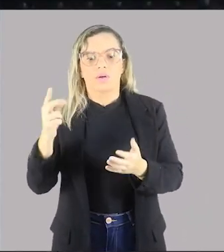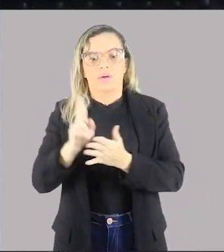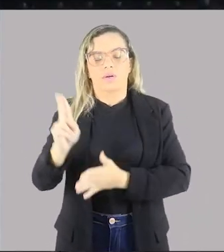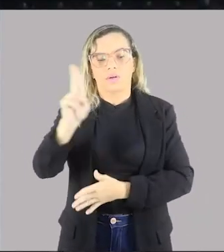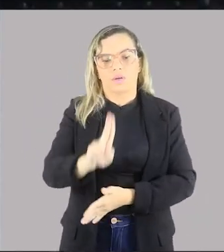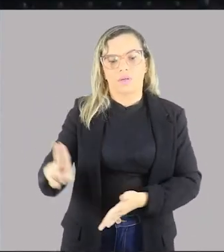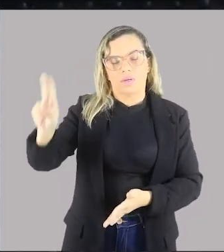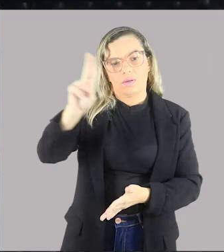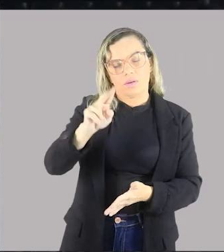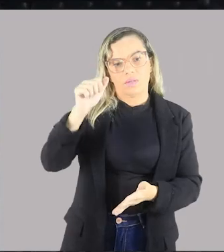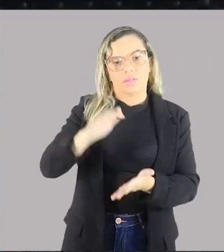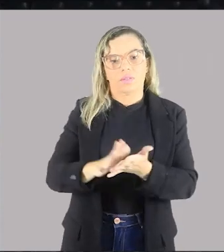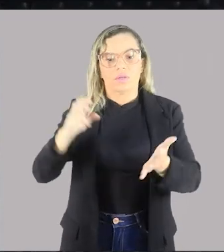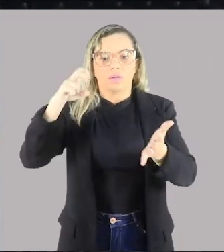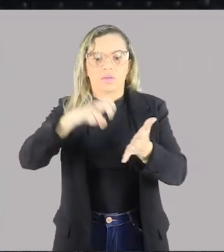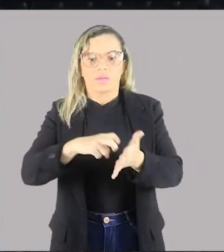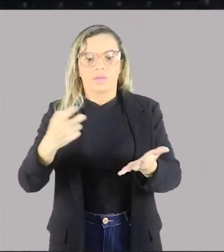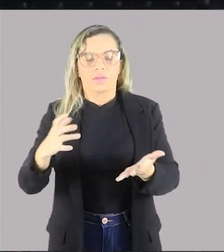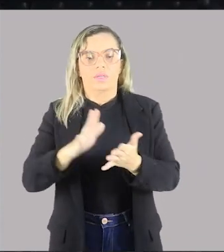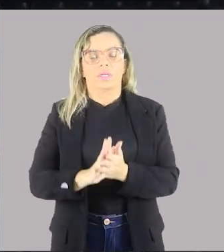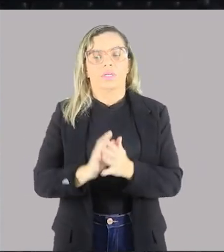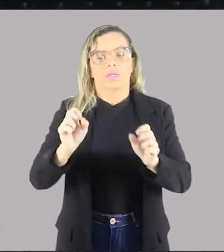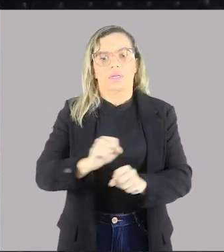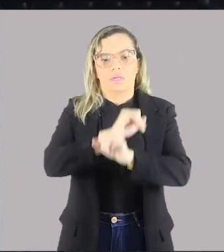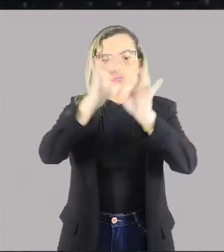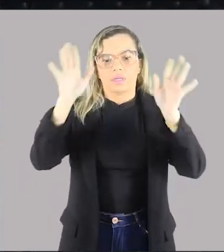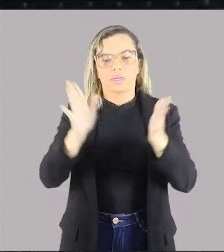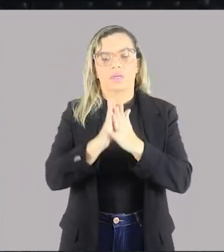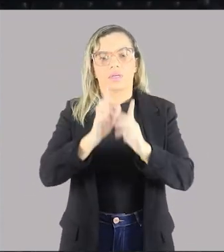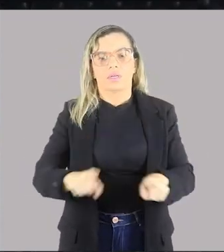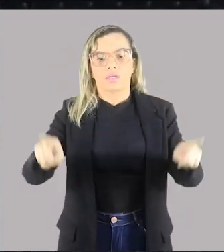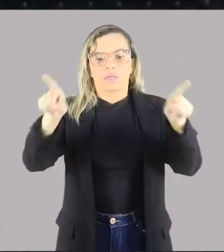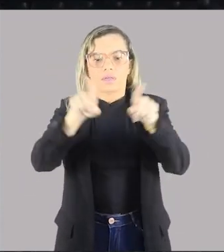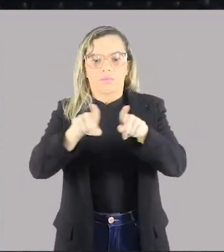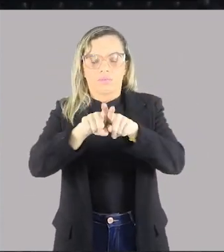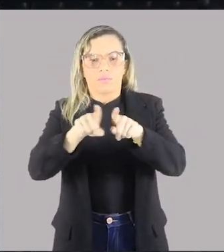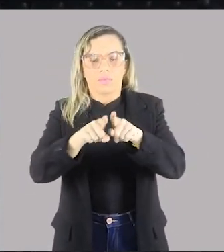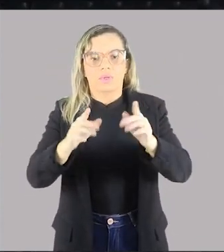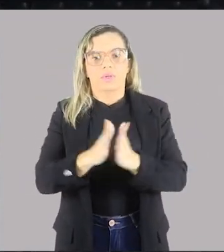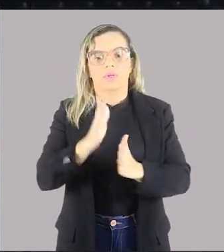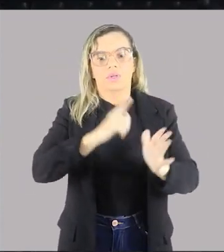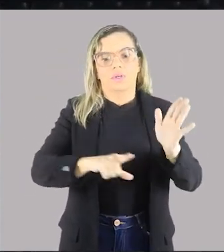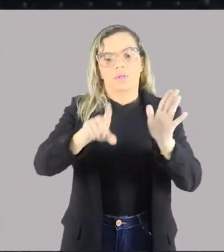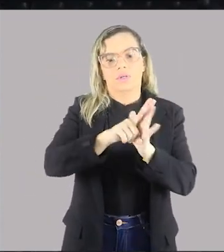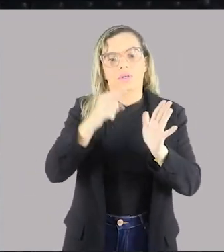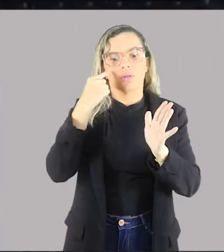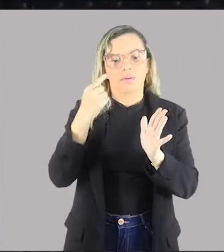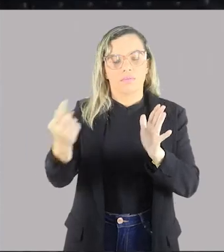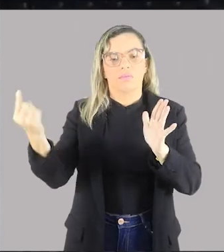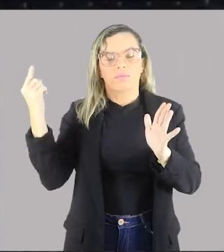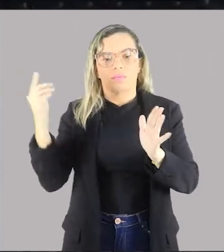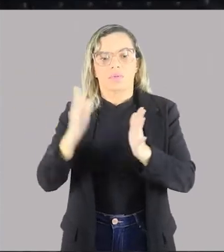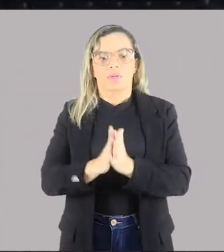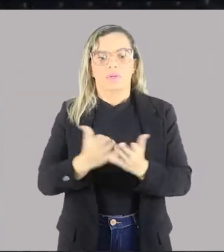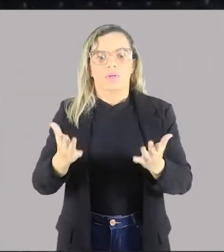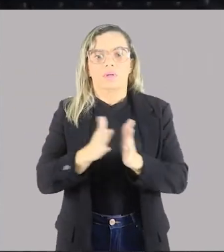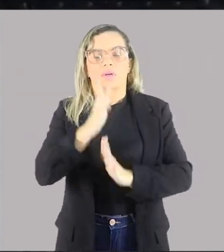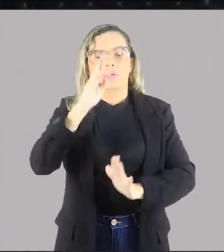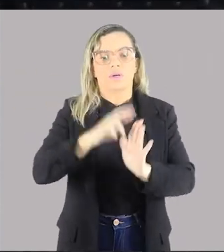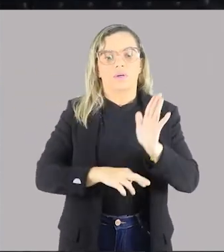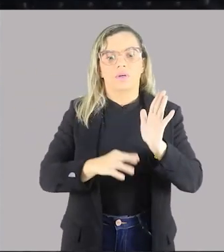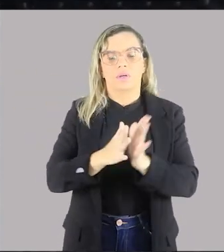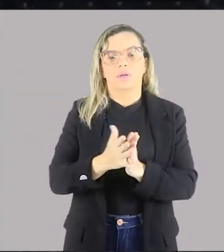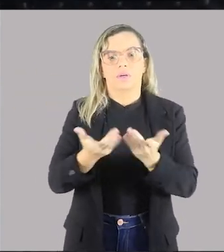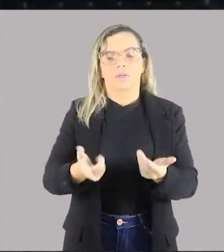como infrações. Além, obviamente, de tratar das infrações, esse regime disciplinar administrativo também trata das